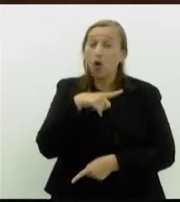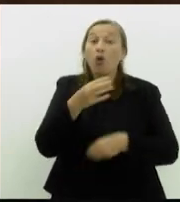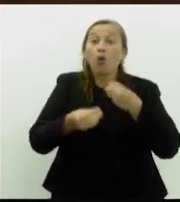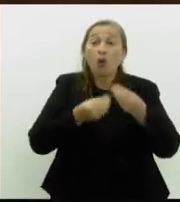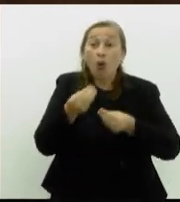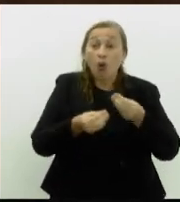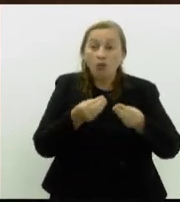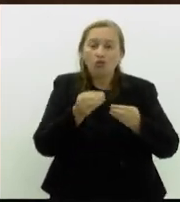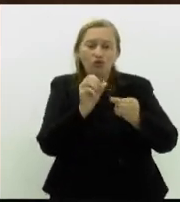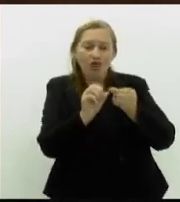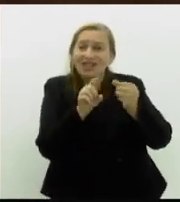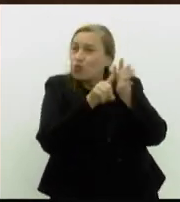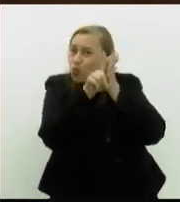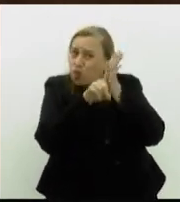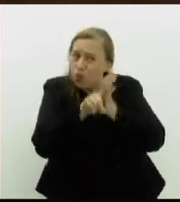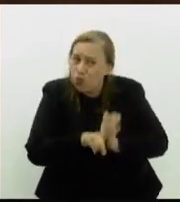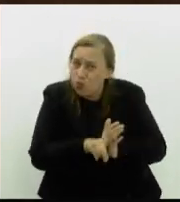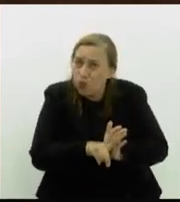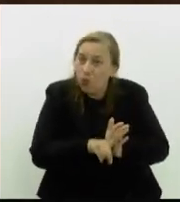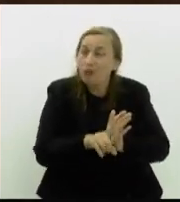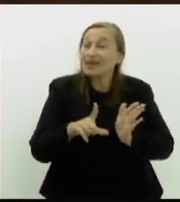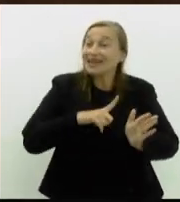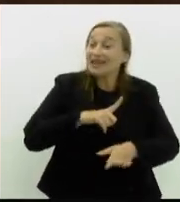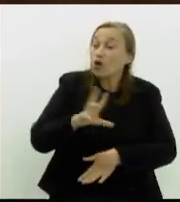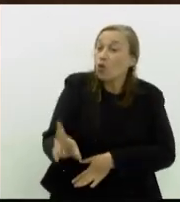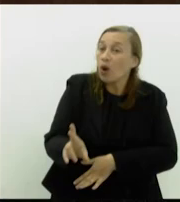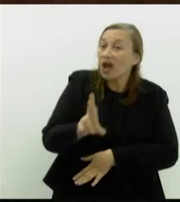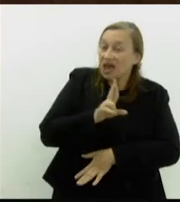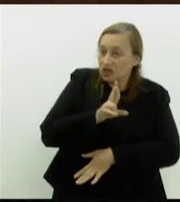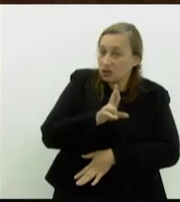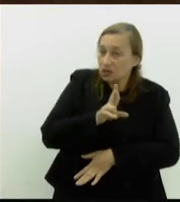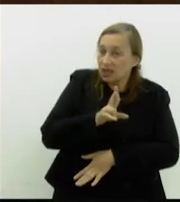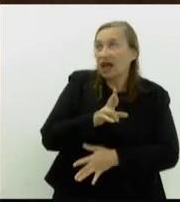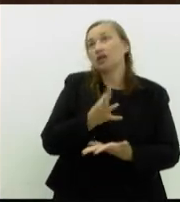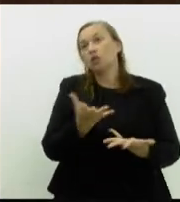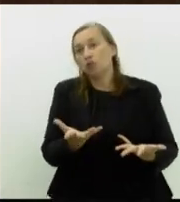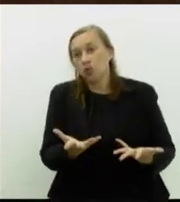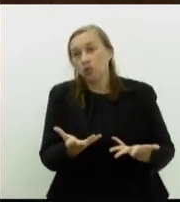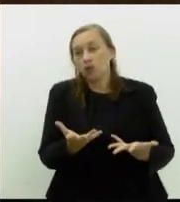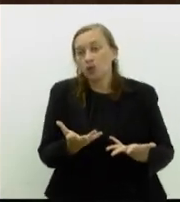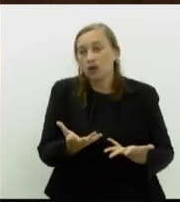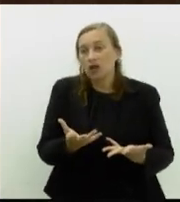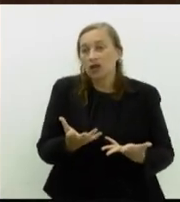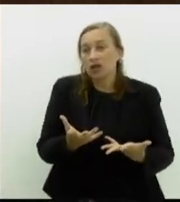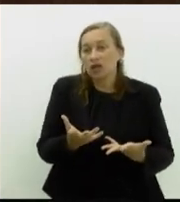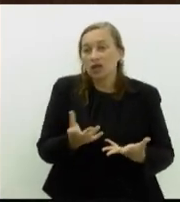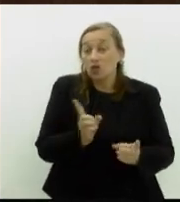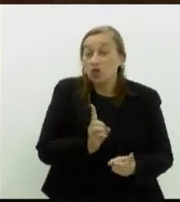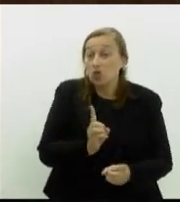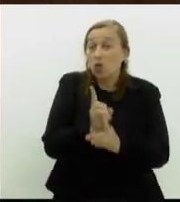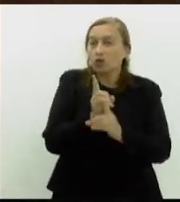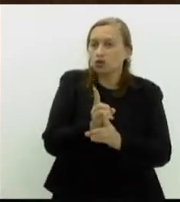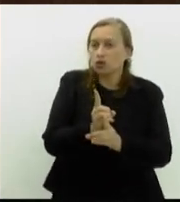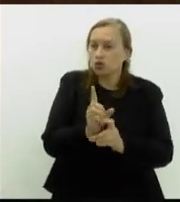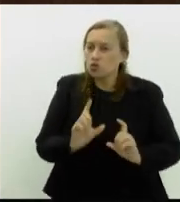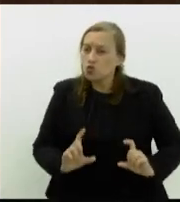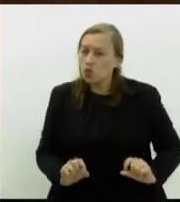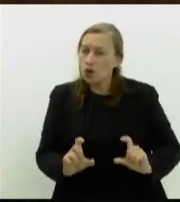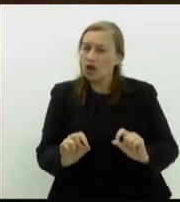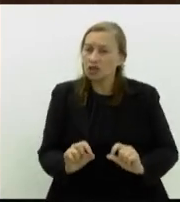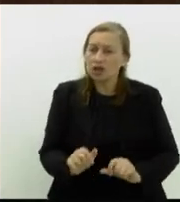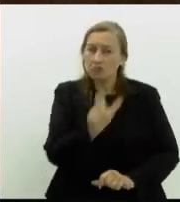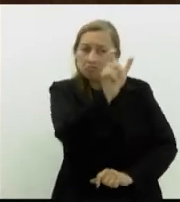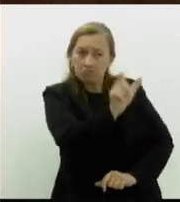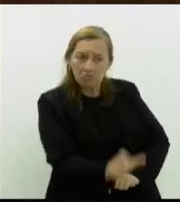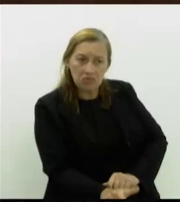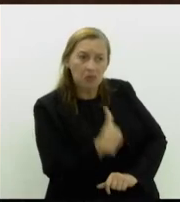e de ter um resultado que, ao invés de ser detectado câncer, essa mulher, essa pessoa